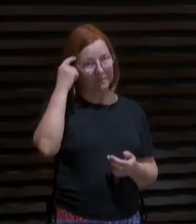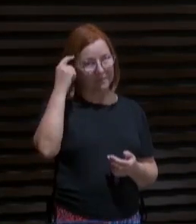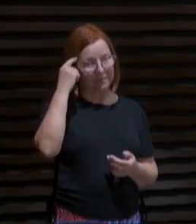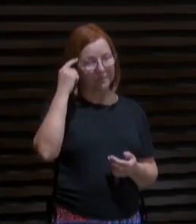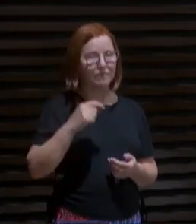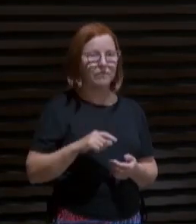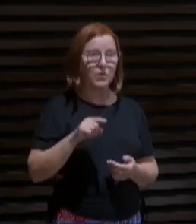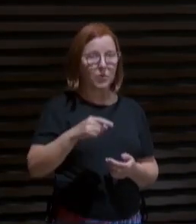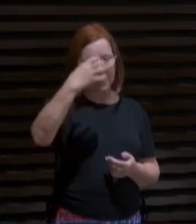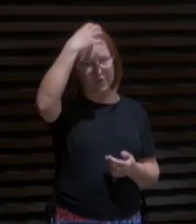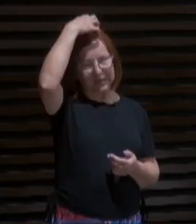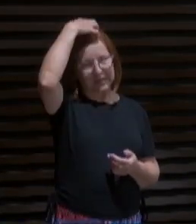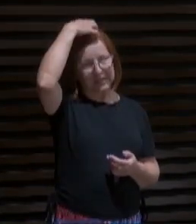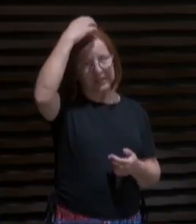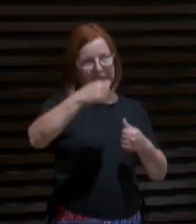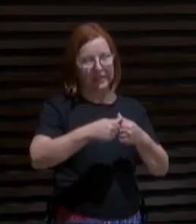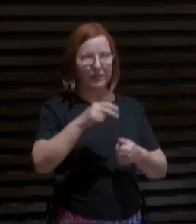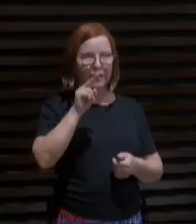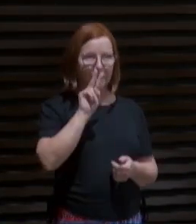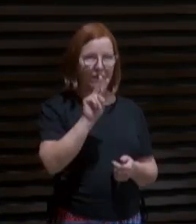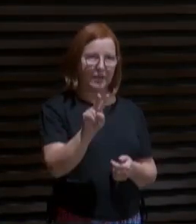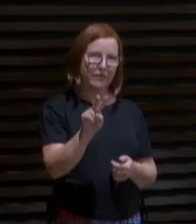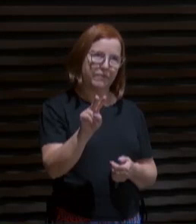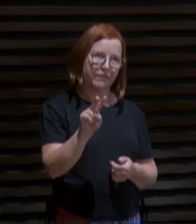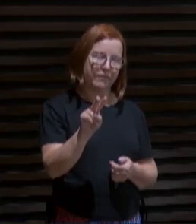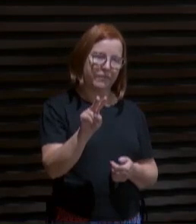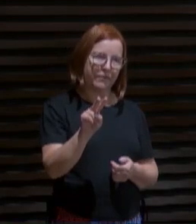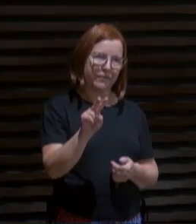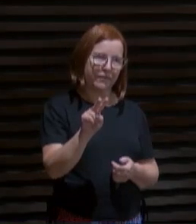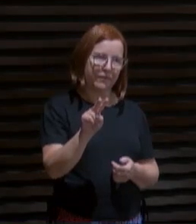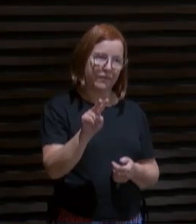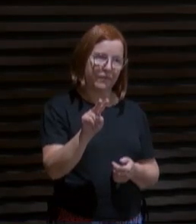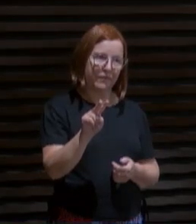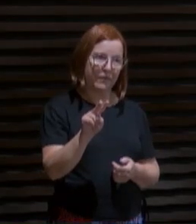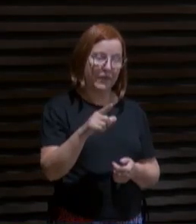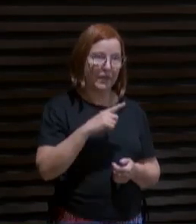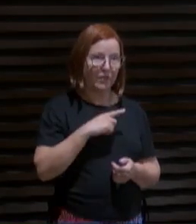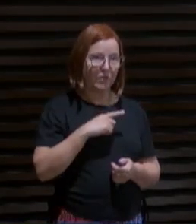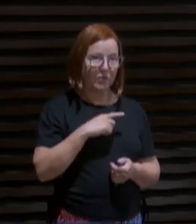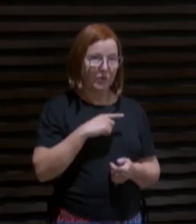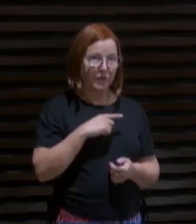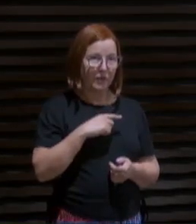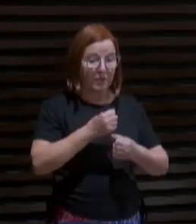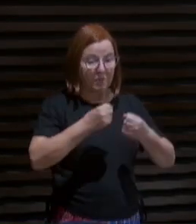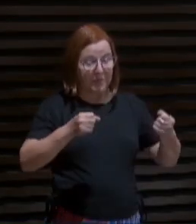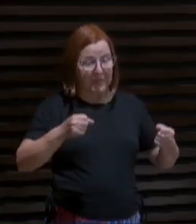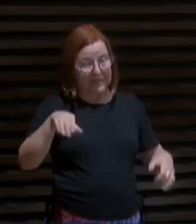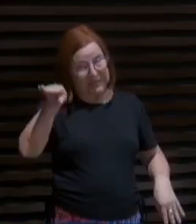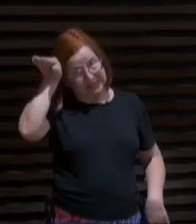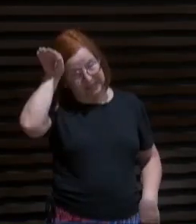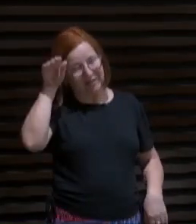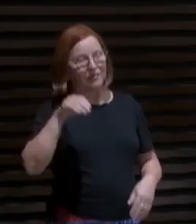Tu, ó rei, estavas vendo, e eis aqui uma grande estátua, esta que